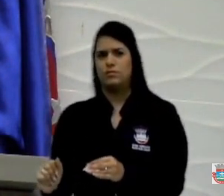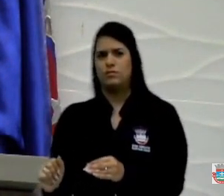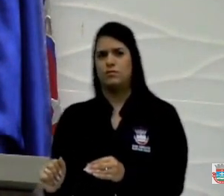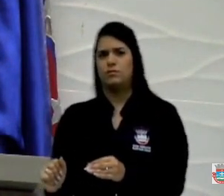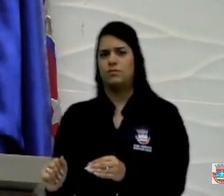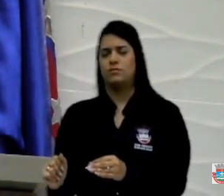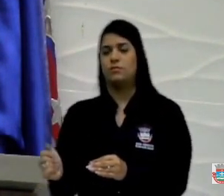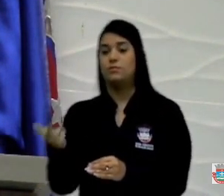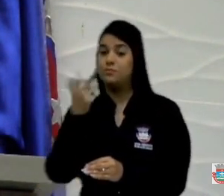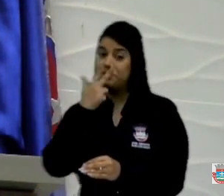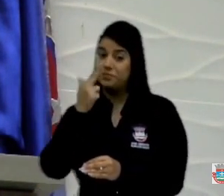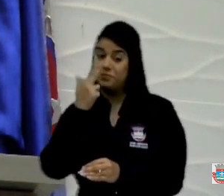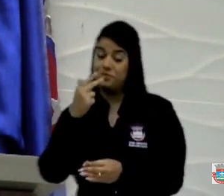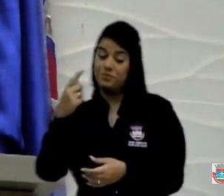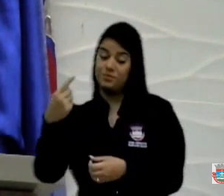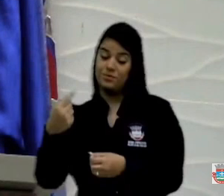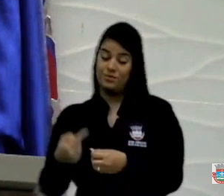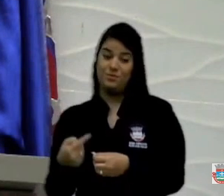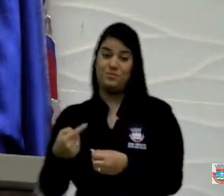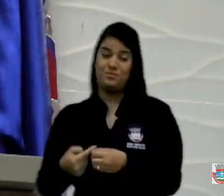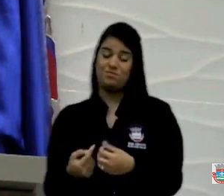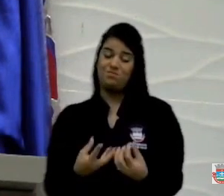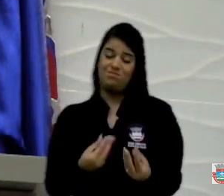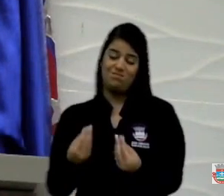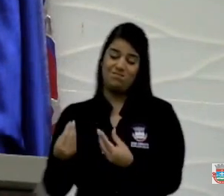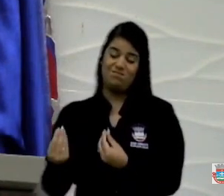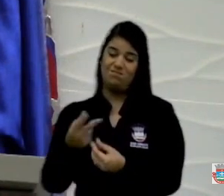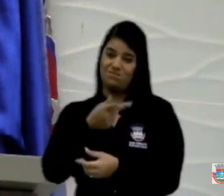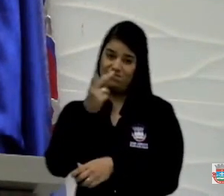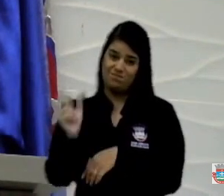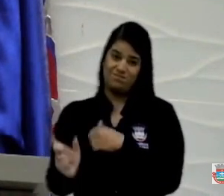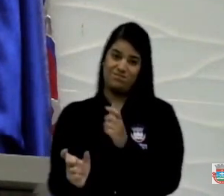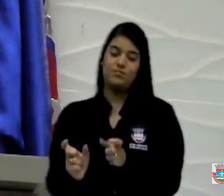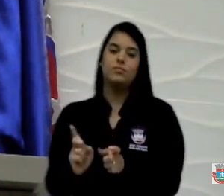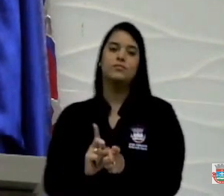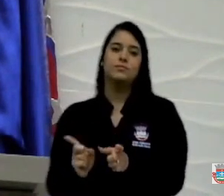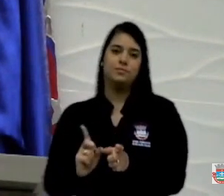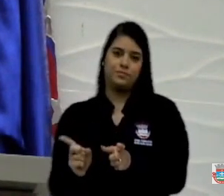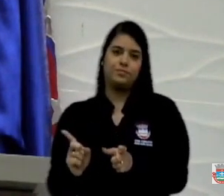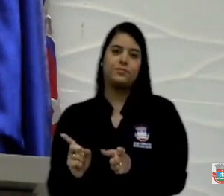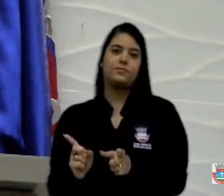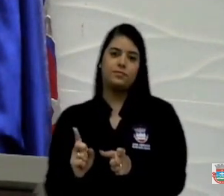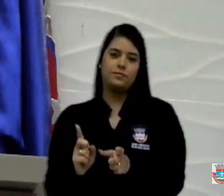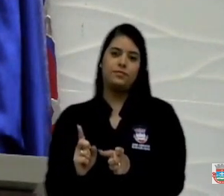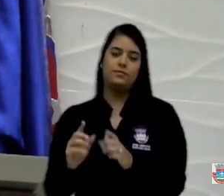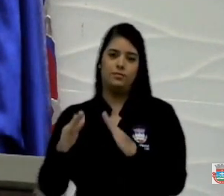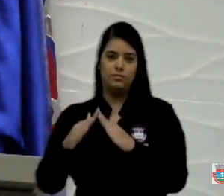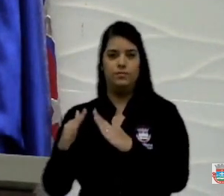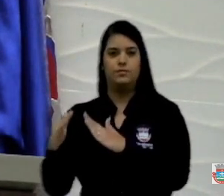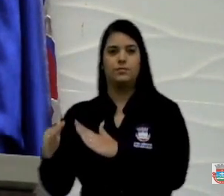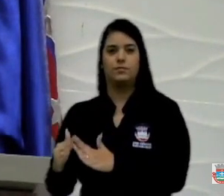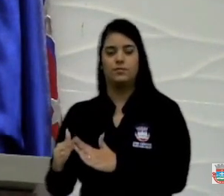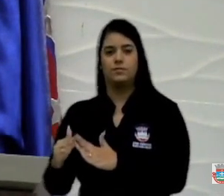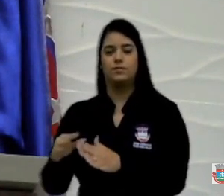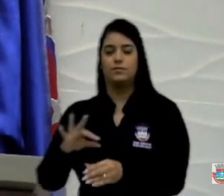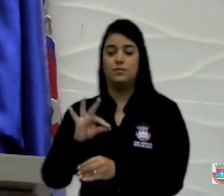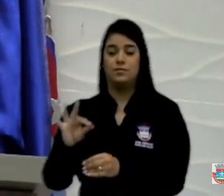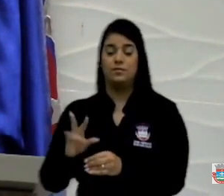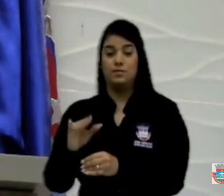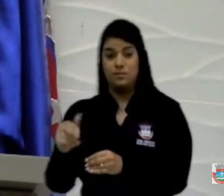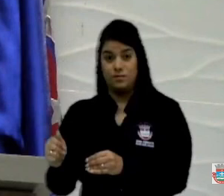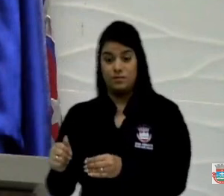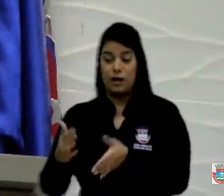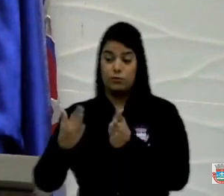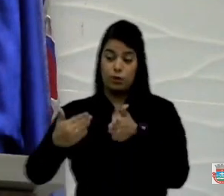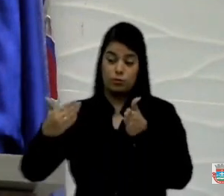uma cidade, pela quantidade de pessoas que existem lá habitando naquela vila, e a vila maior que tem